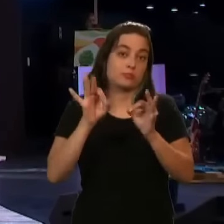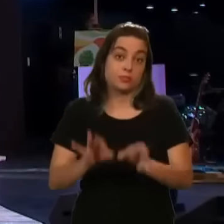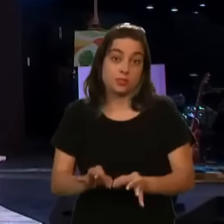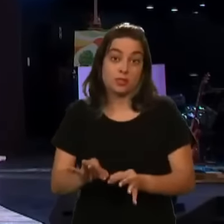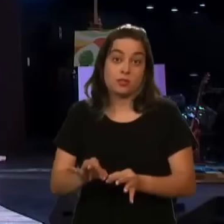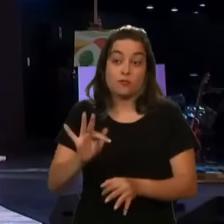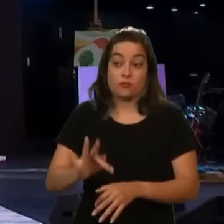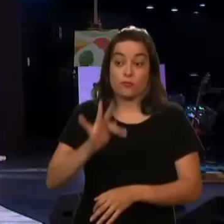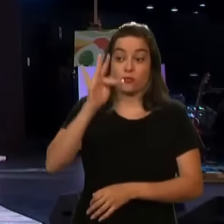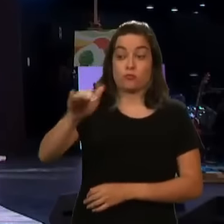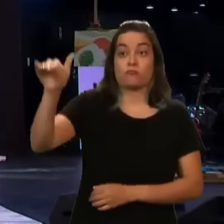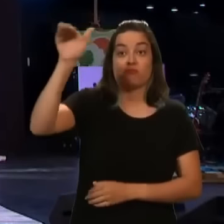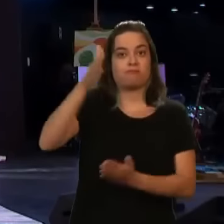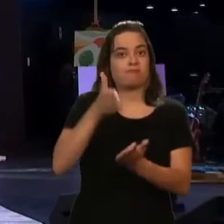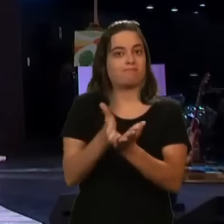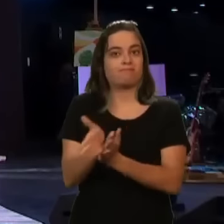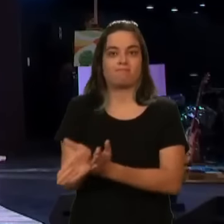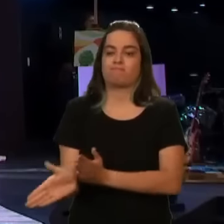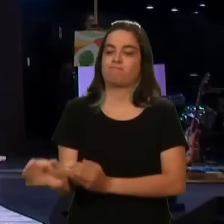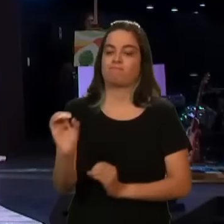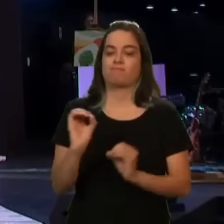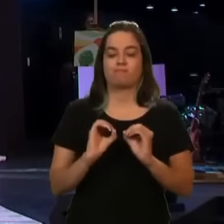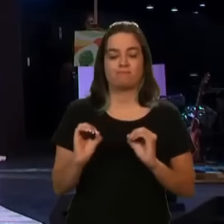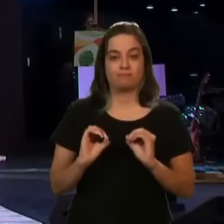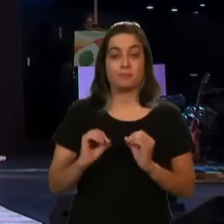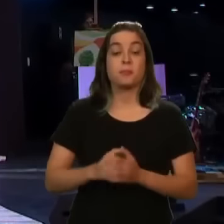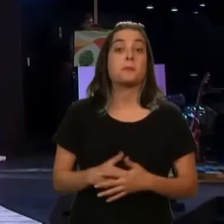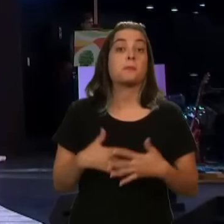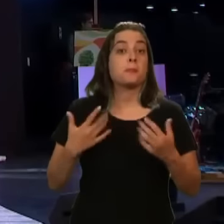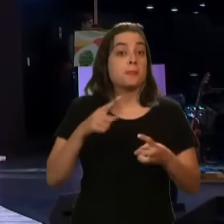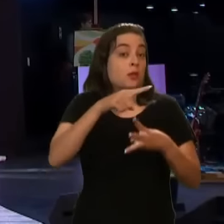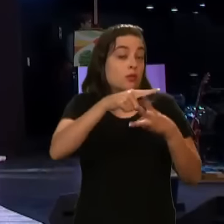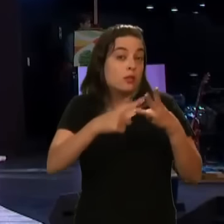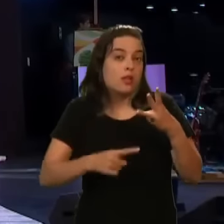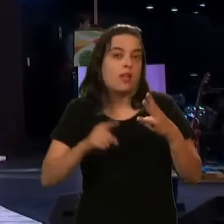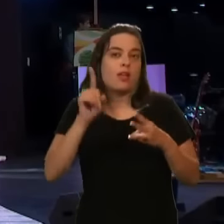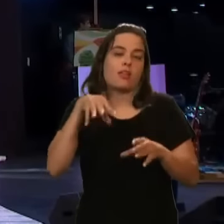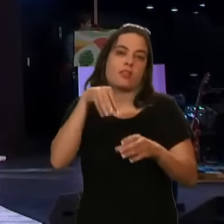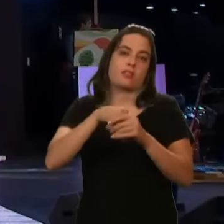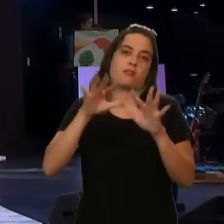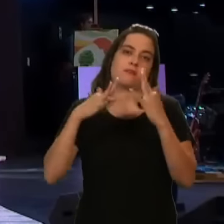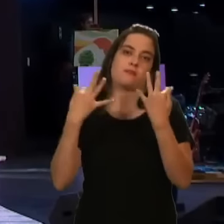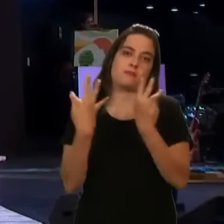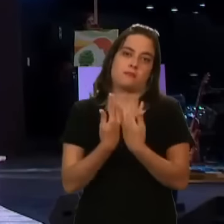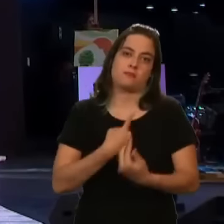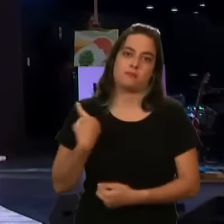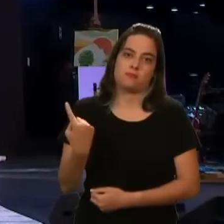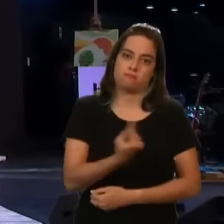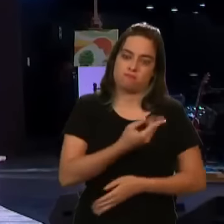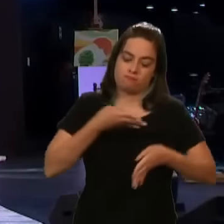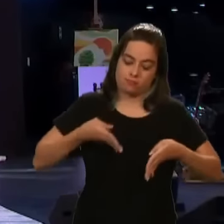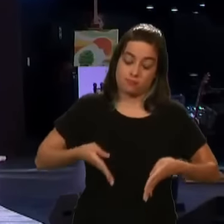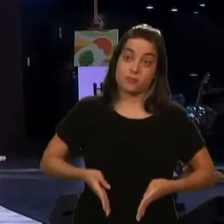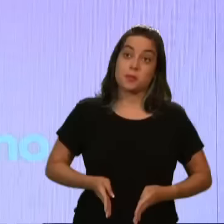não se desviará deles. Então, esses três papéis estão na família em que nós